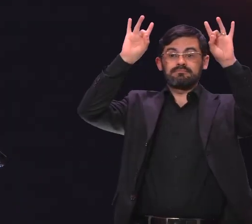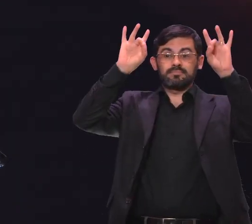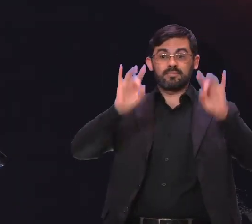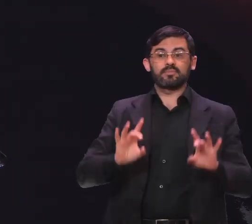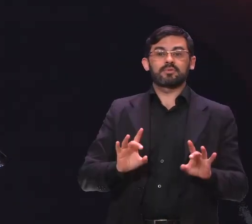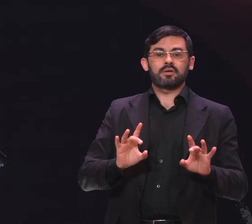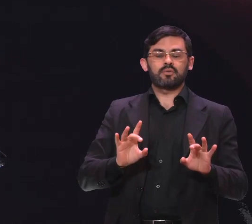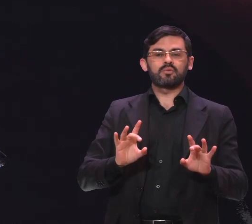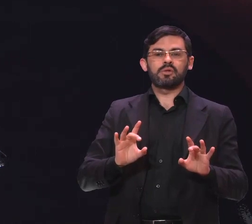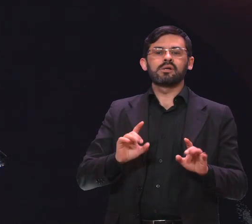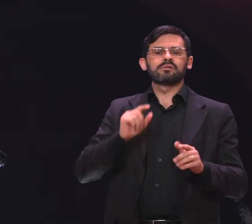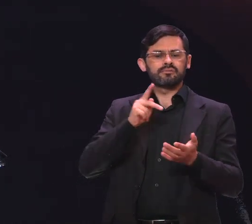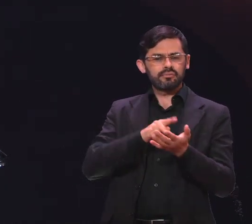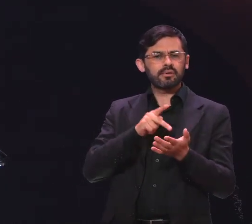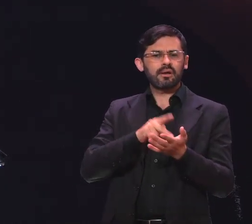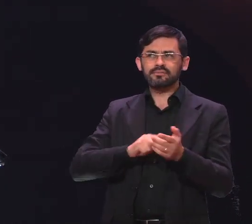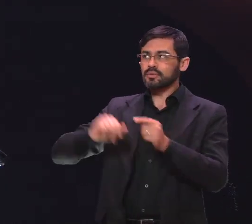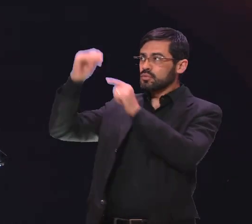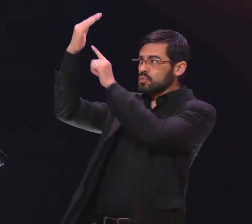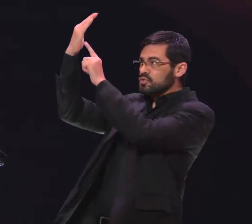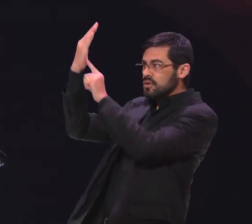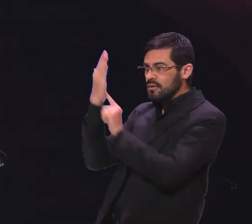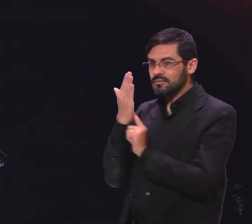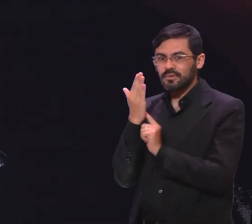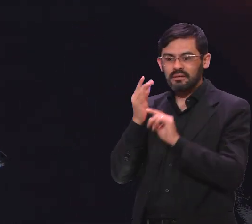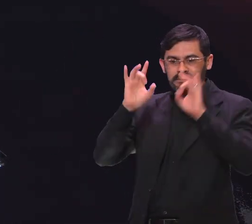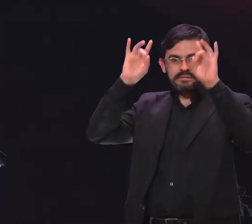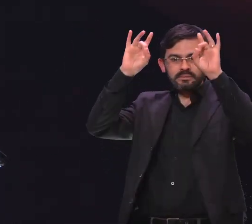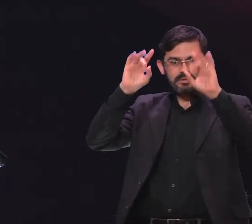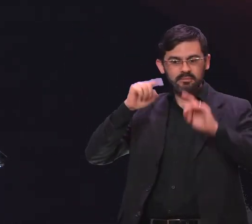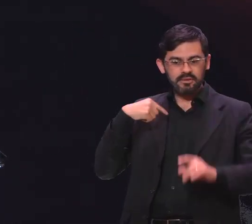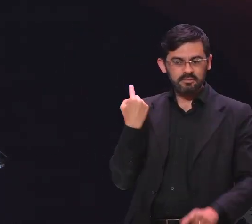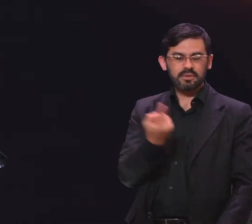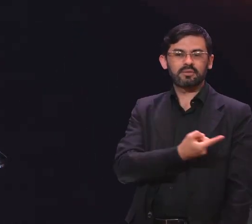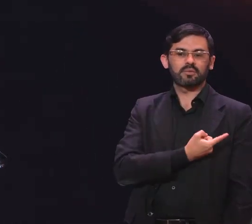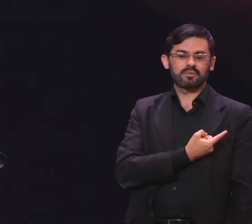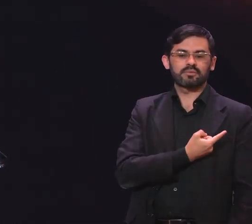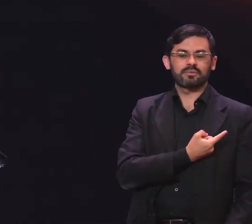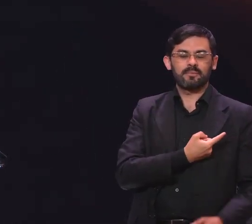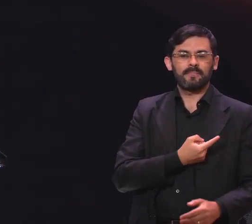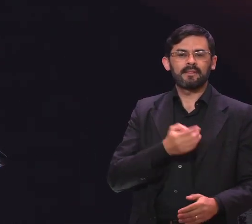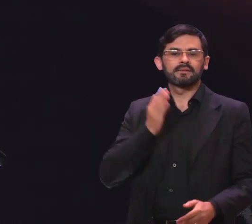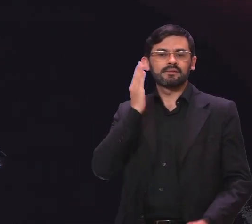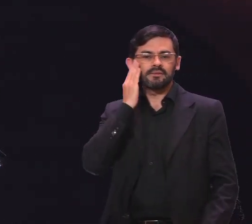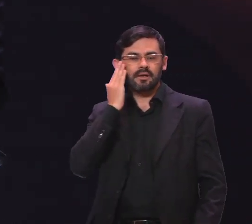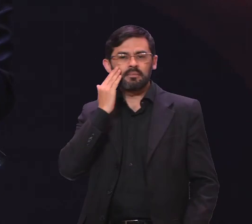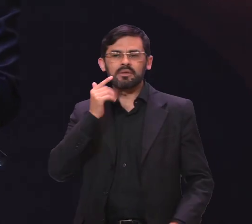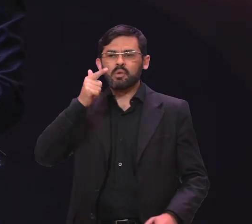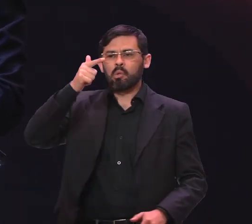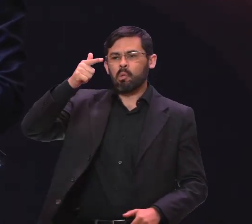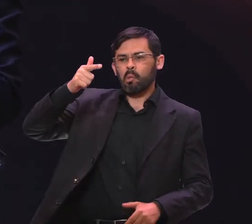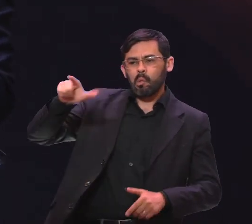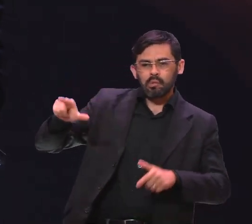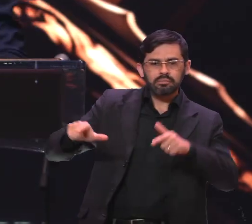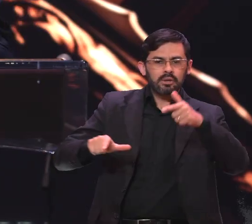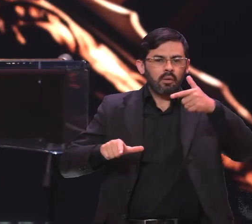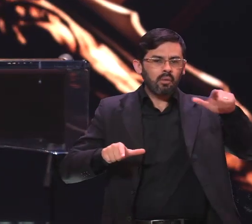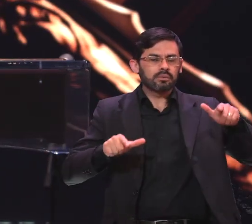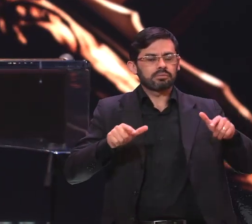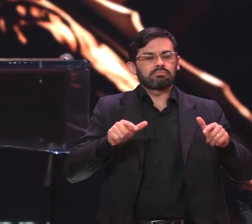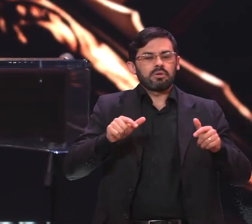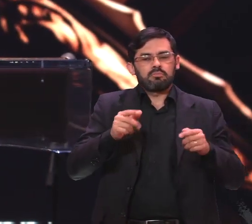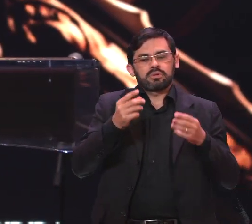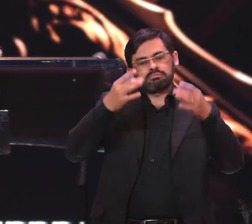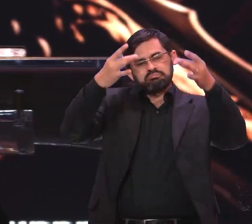especial do Senhor para nós. Eu acho interessante que todas as outras armas que são